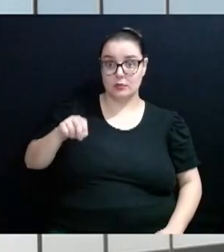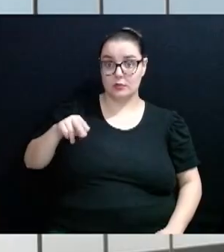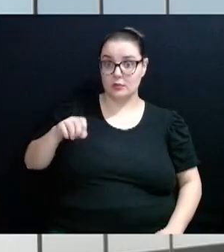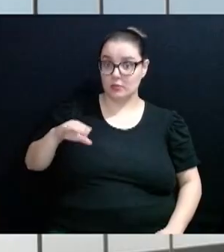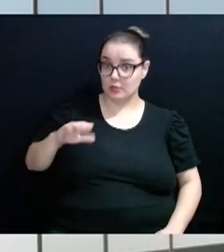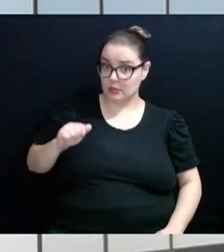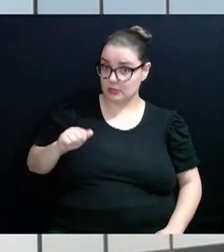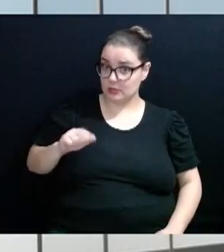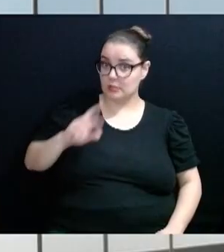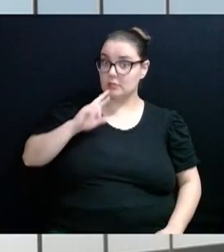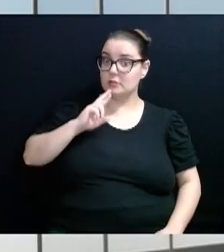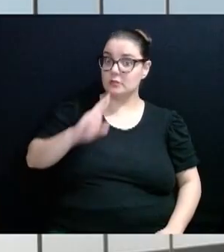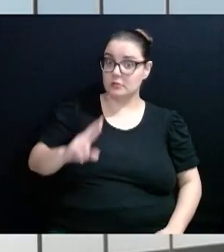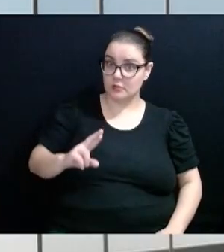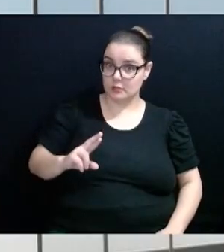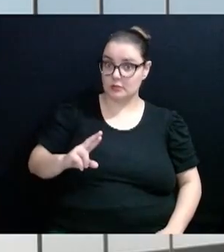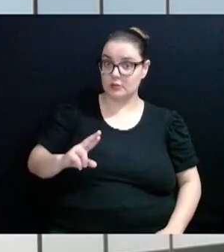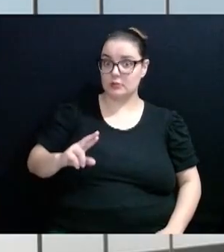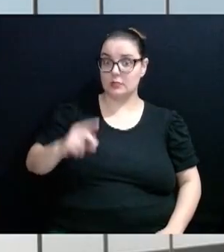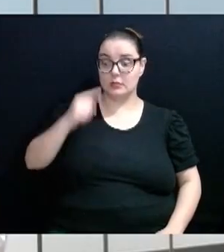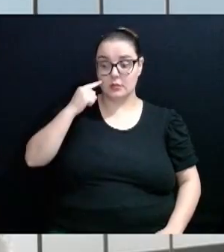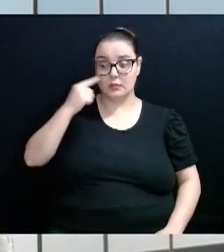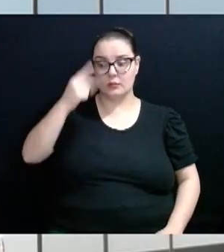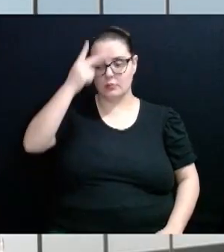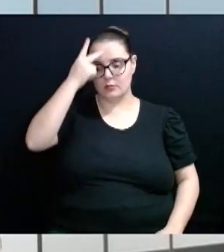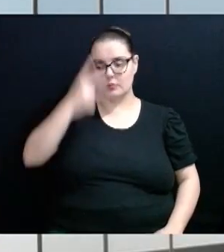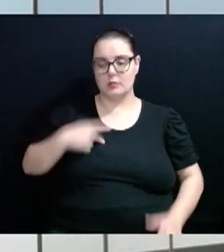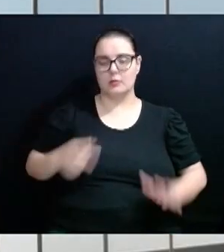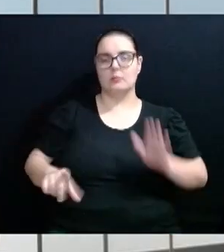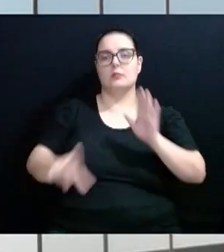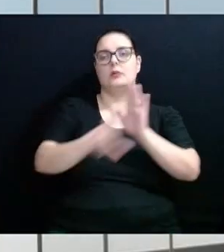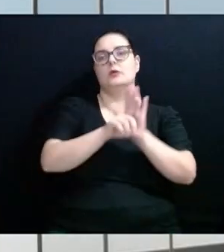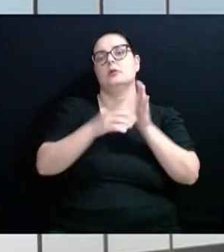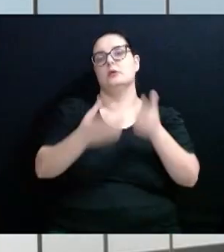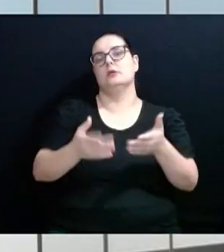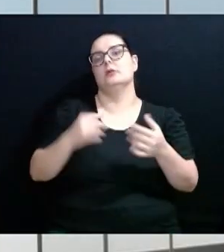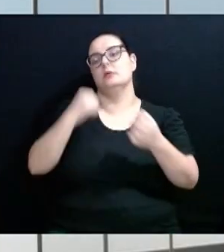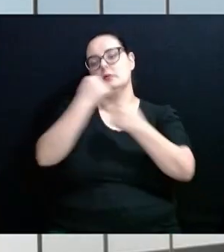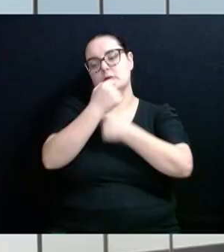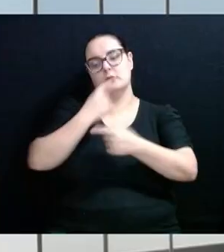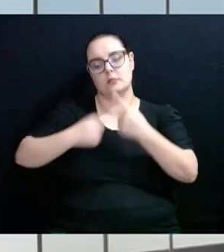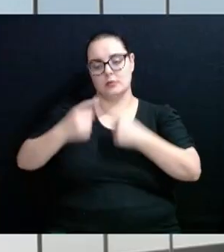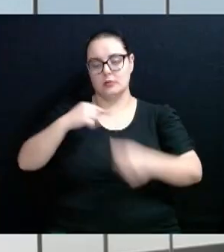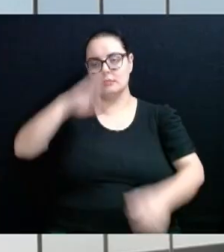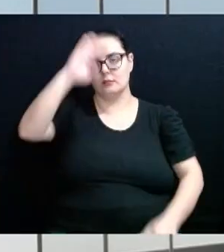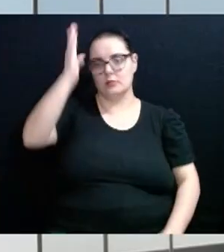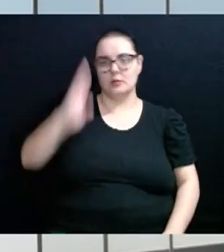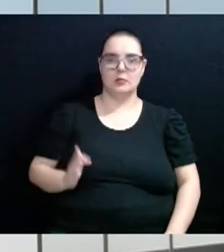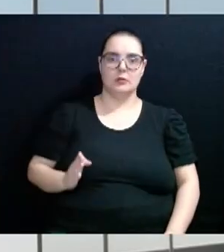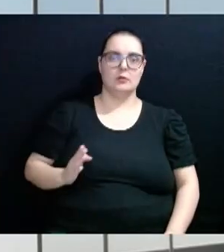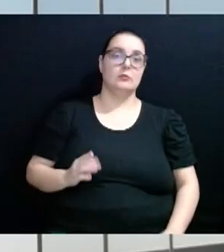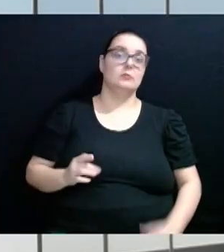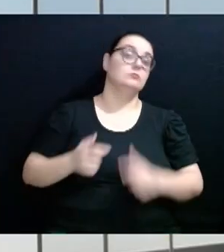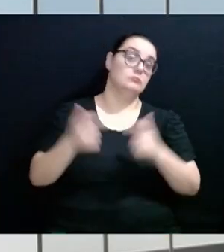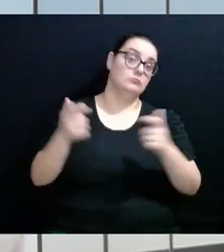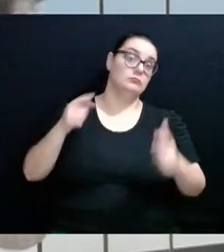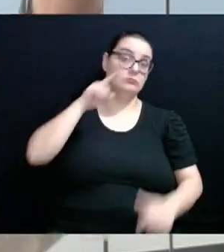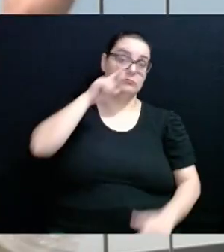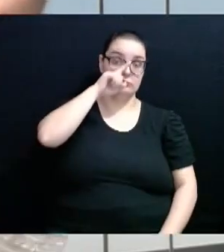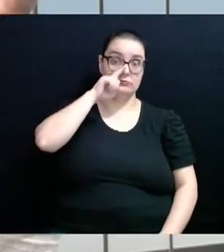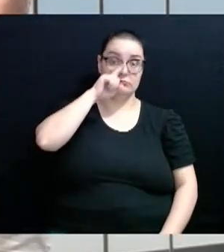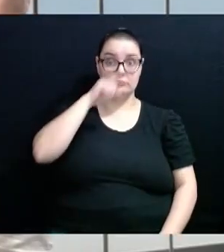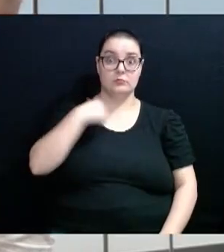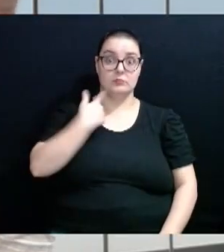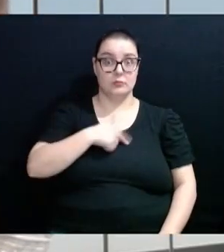ao espírito da própria lei, que é esse, de proteger a economia brasileira. Sim. O grande risco é a gente usar a lei